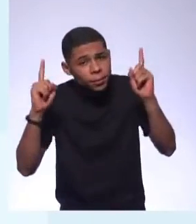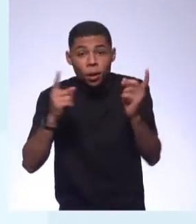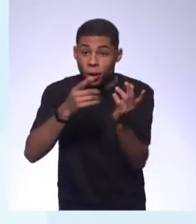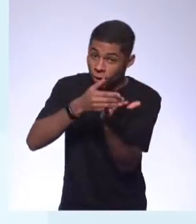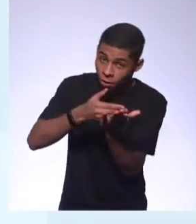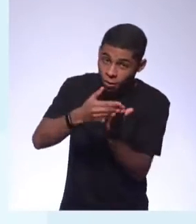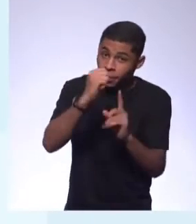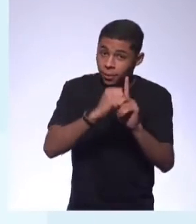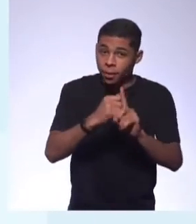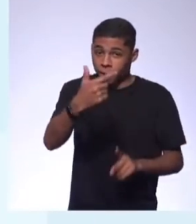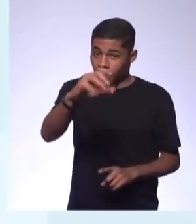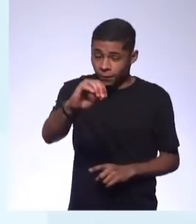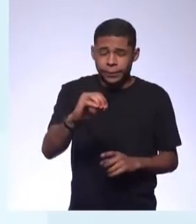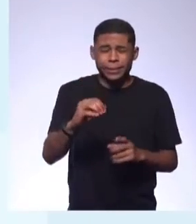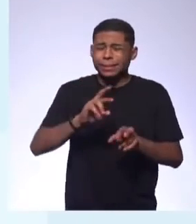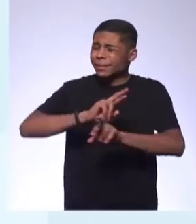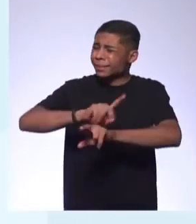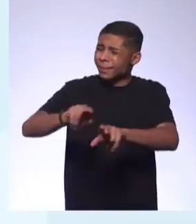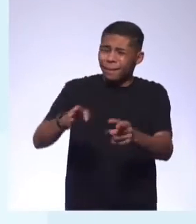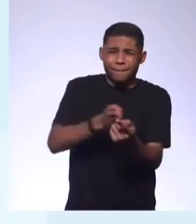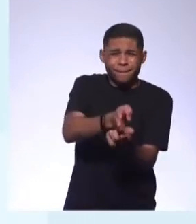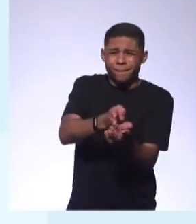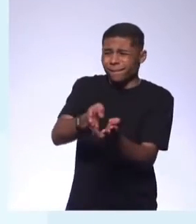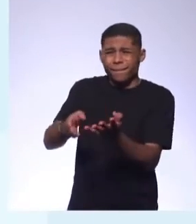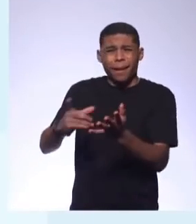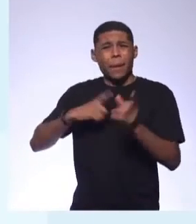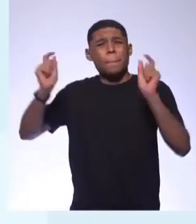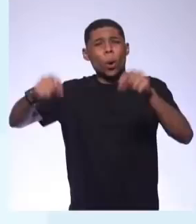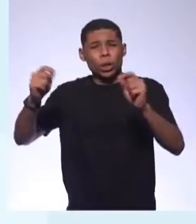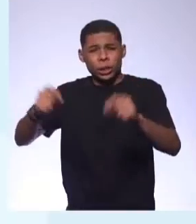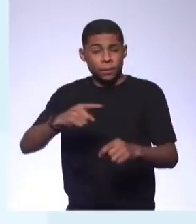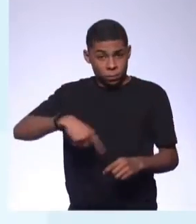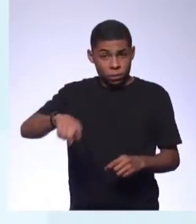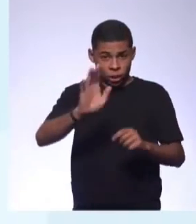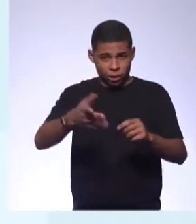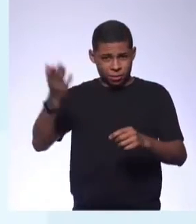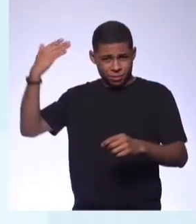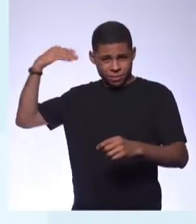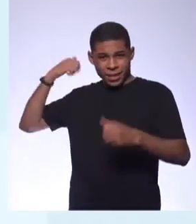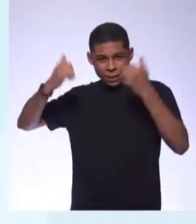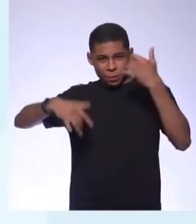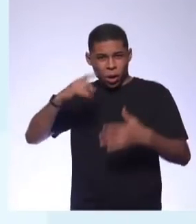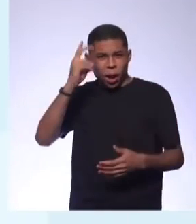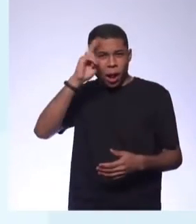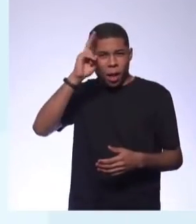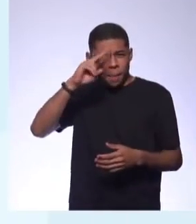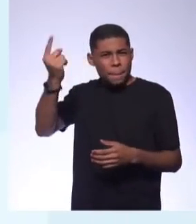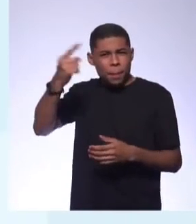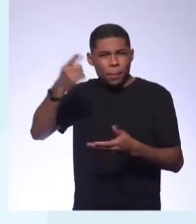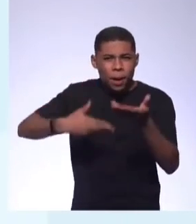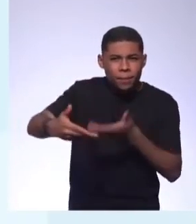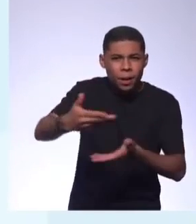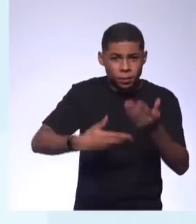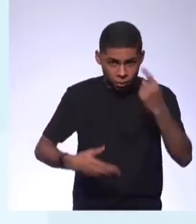do século XX, por diversos motivos que vocês já pontuaram para nós lá na nossa primeira interação, uma